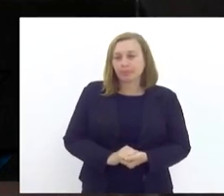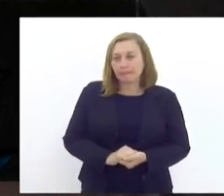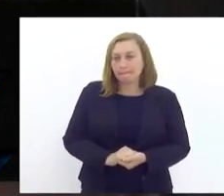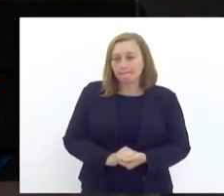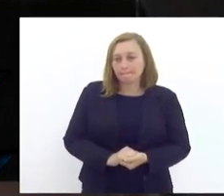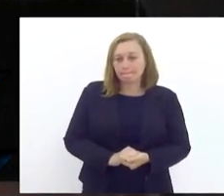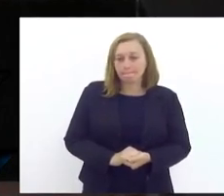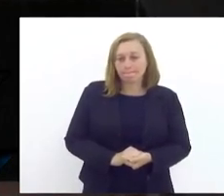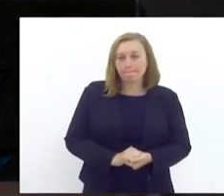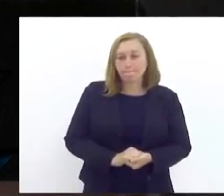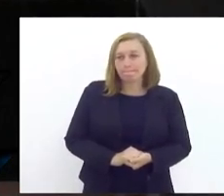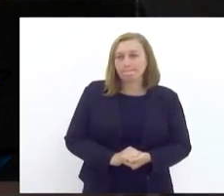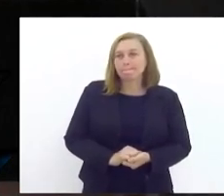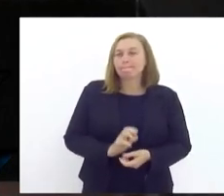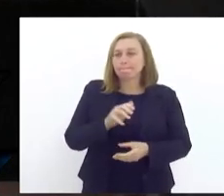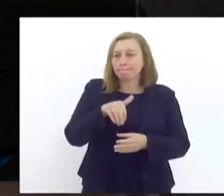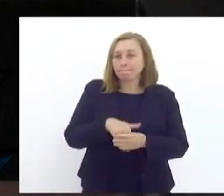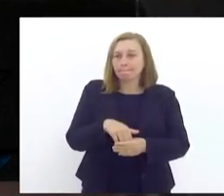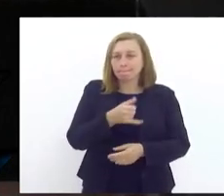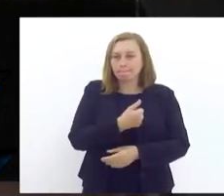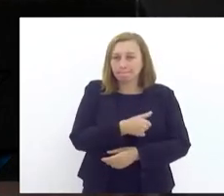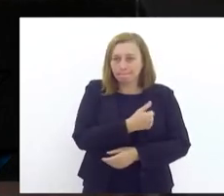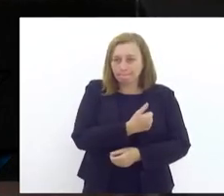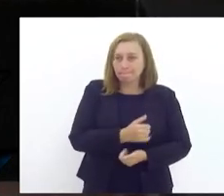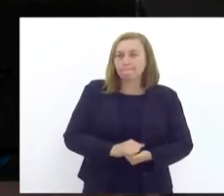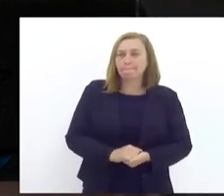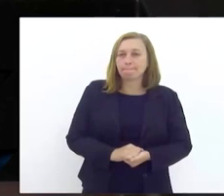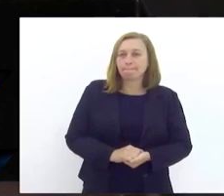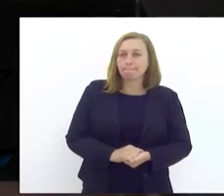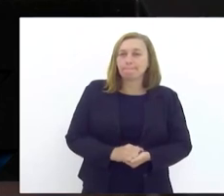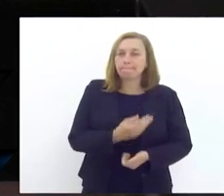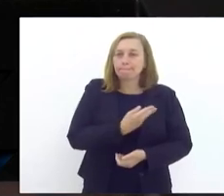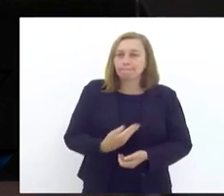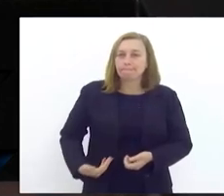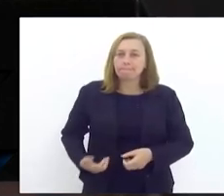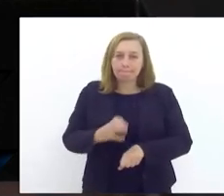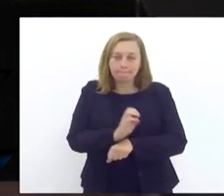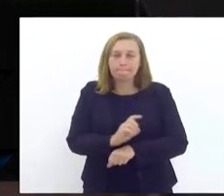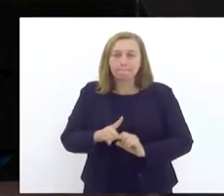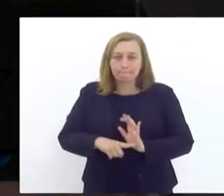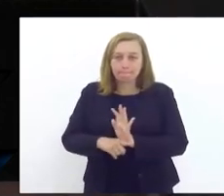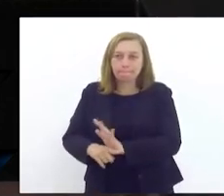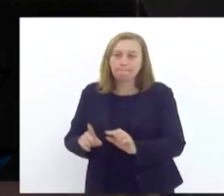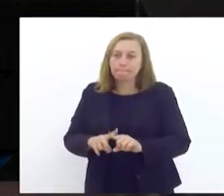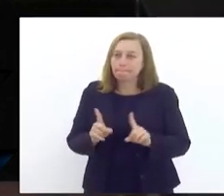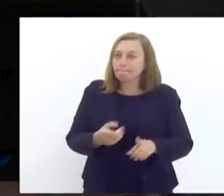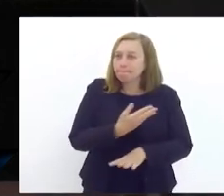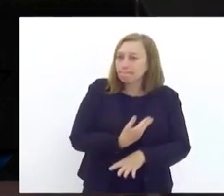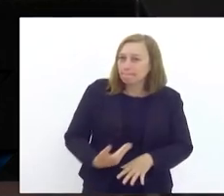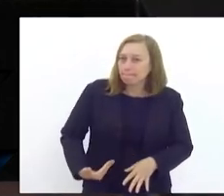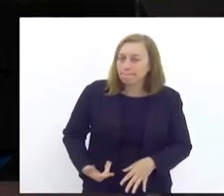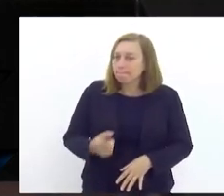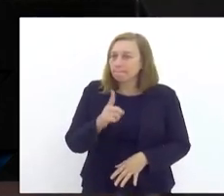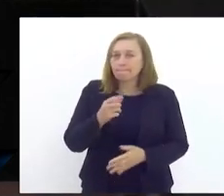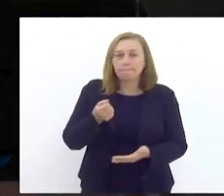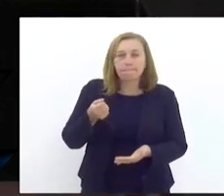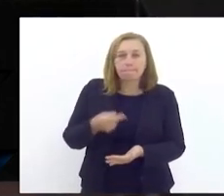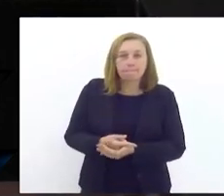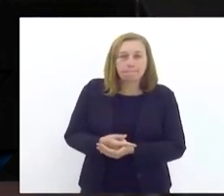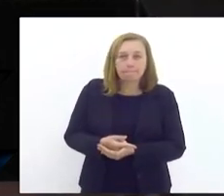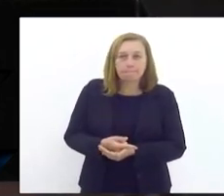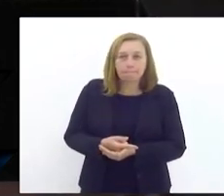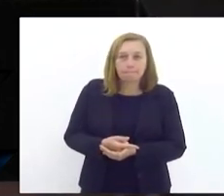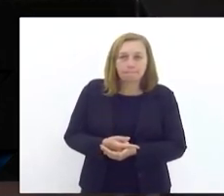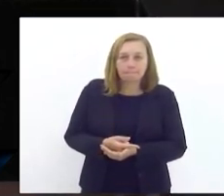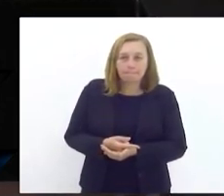e aqueles que tiveram votos São João de Meriti o governo do estado já está ajudando mas o governador não vai pagar a conta